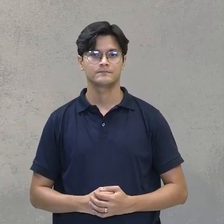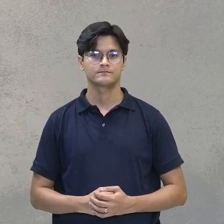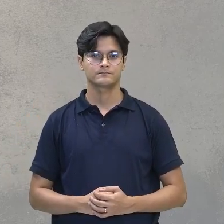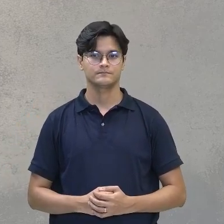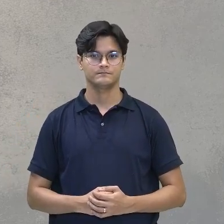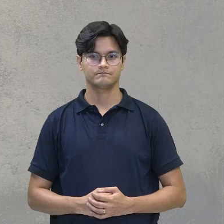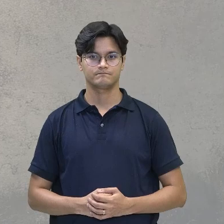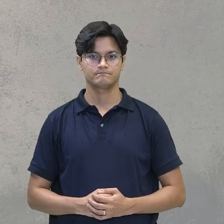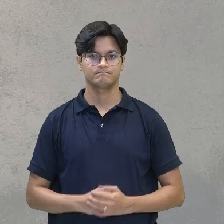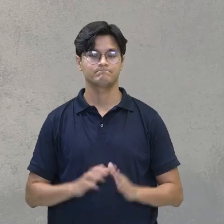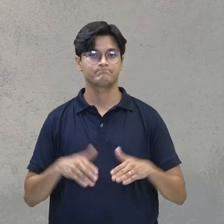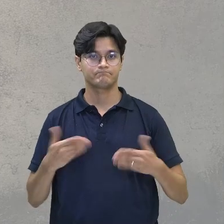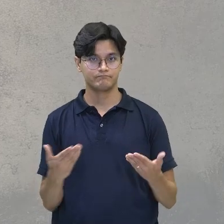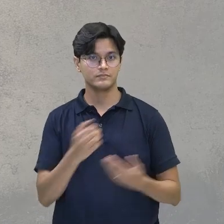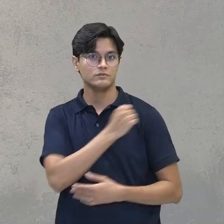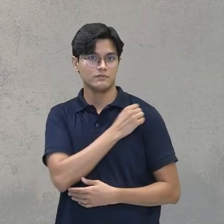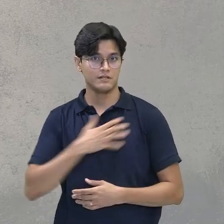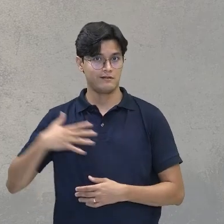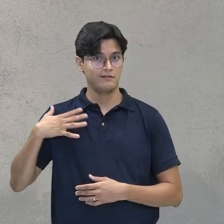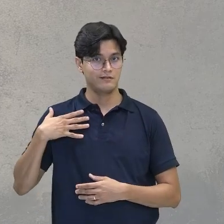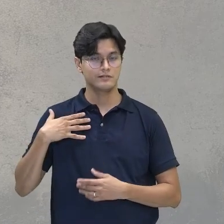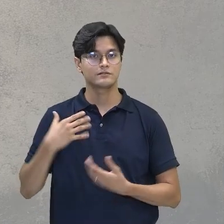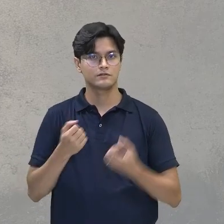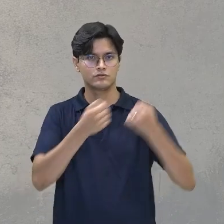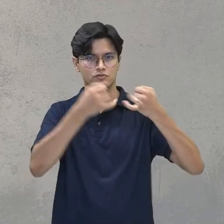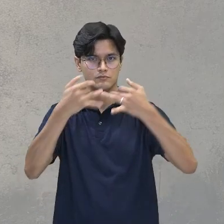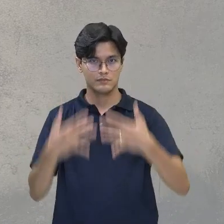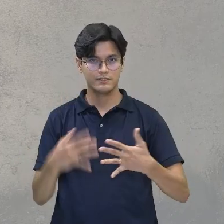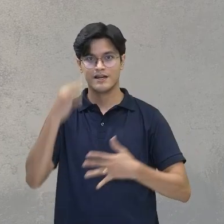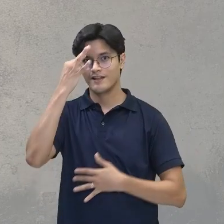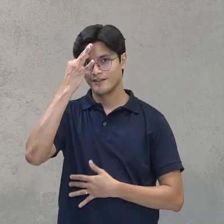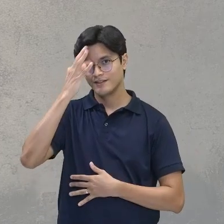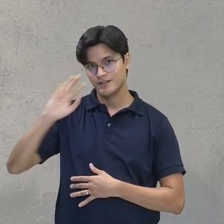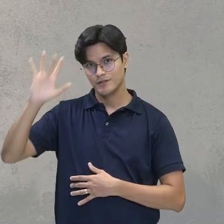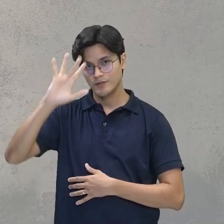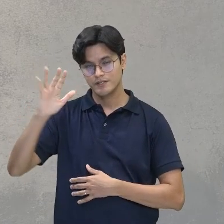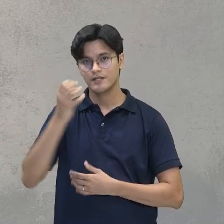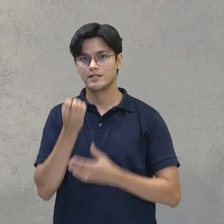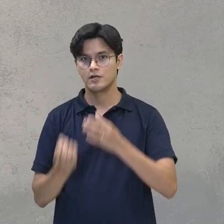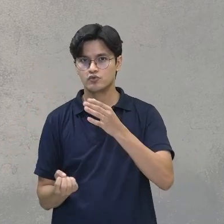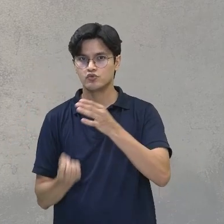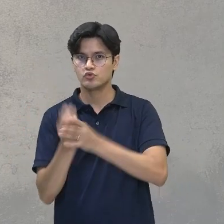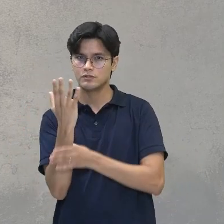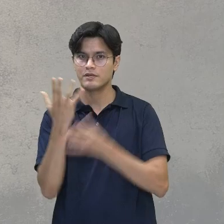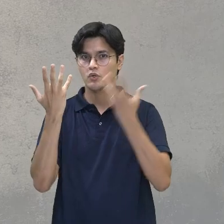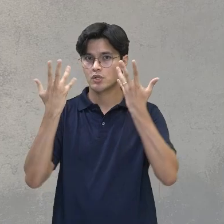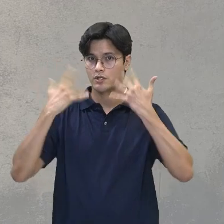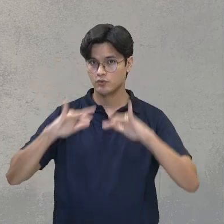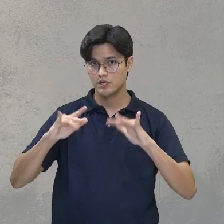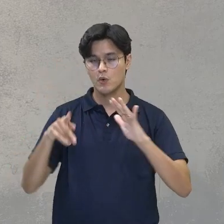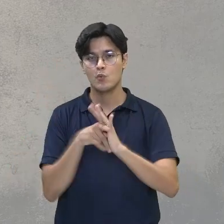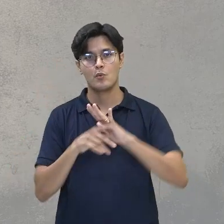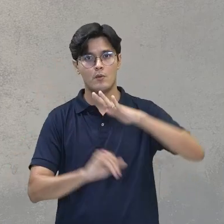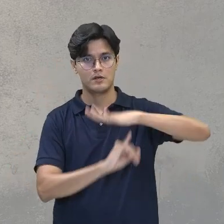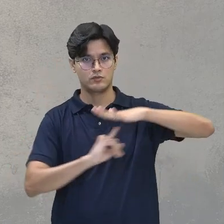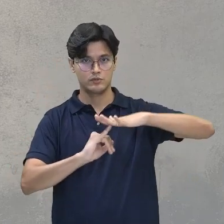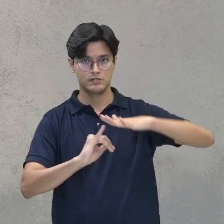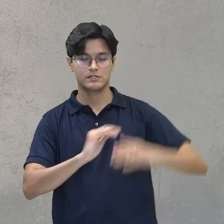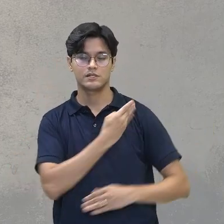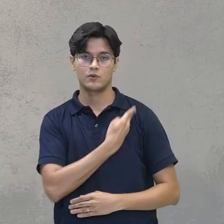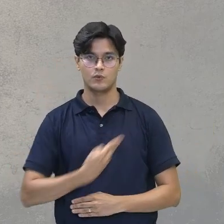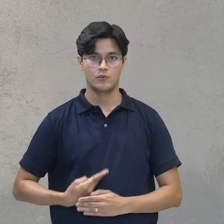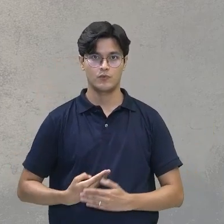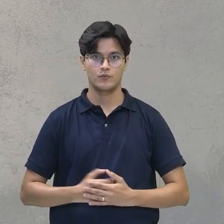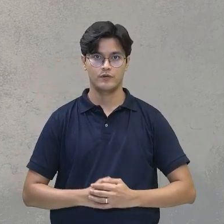Ele vai, então, desenvolver a chamada teoria da origem natural, né, do Estado. A ideia central que